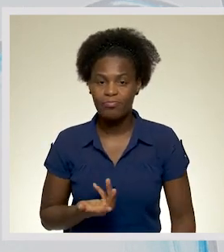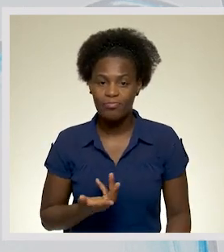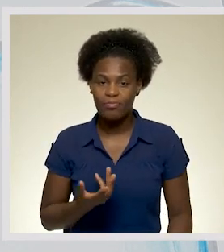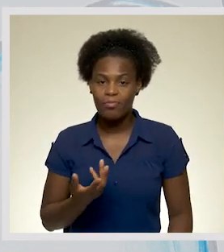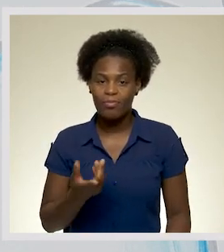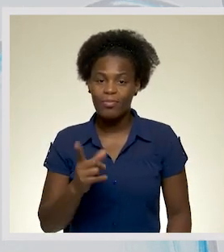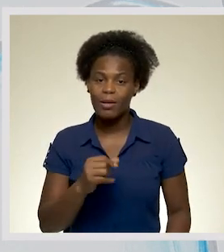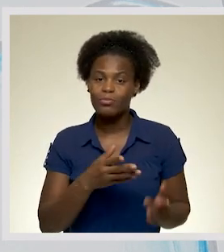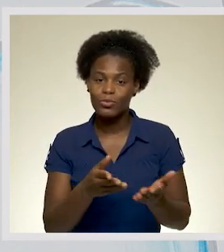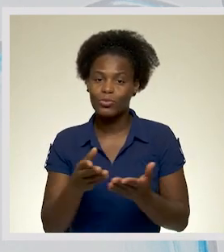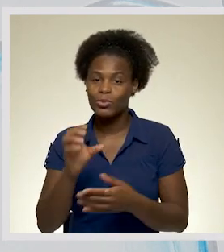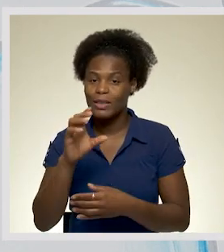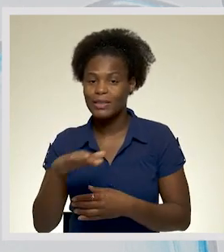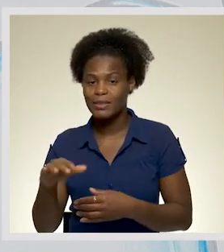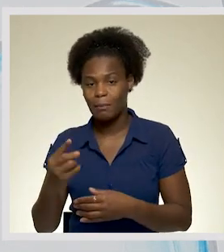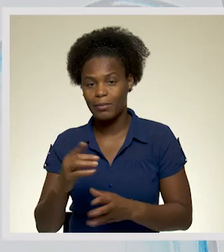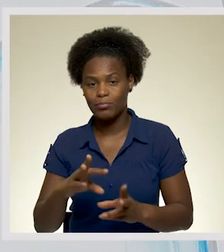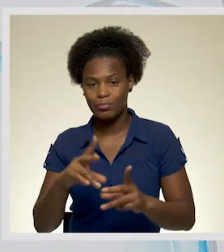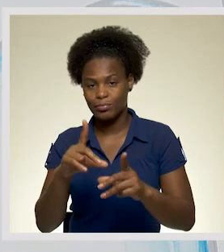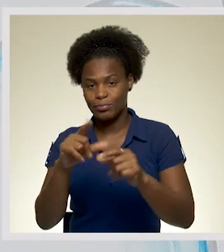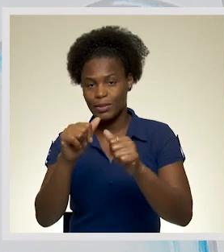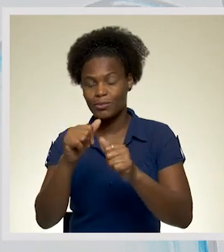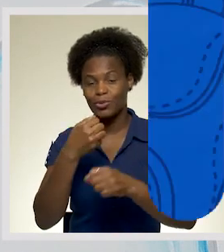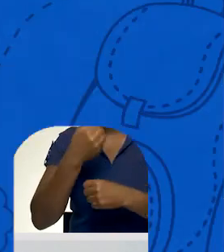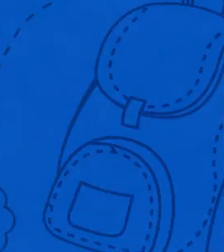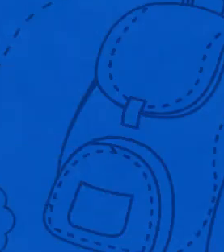contribuição da ciência para o desenvolvimento sustentável.